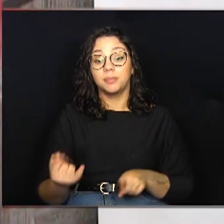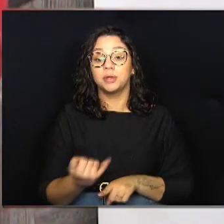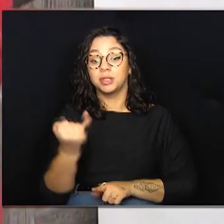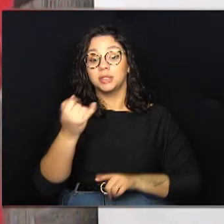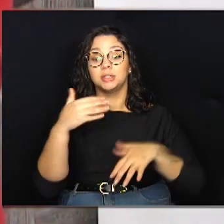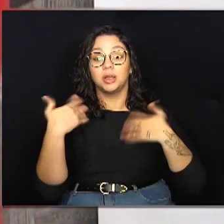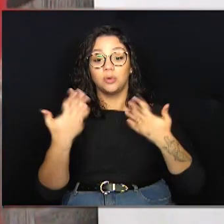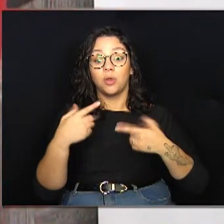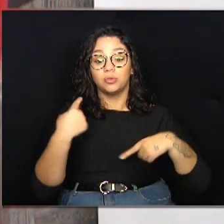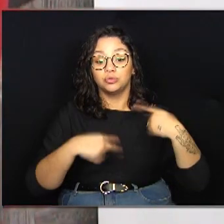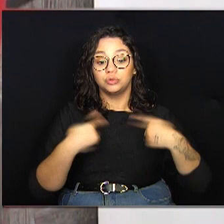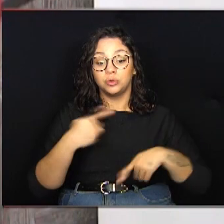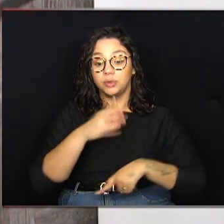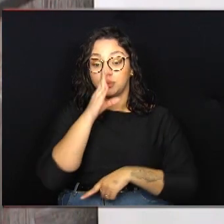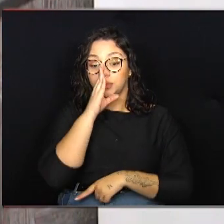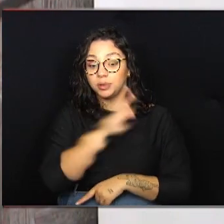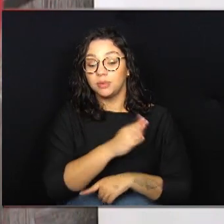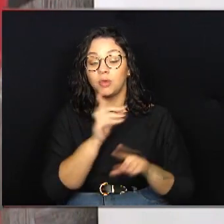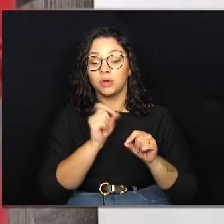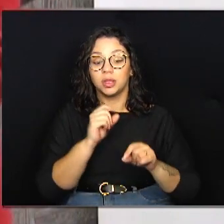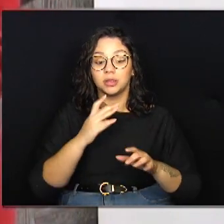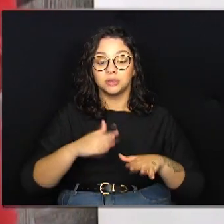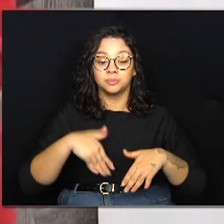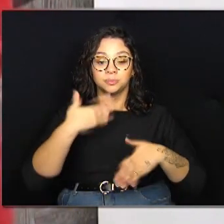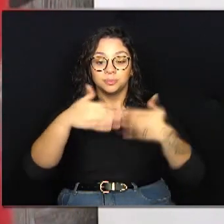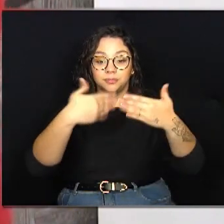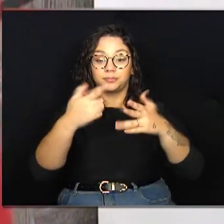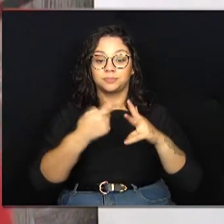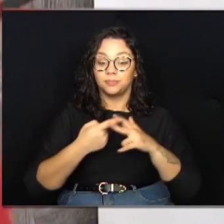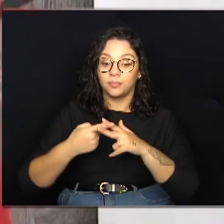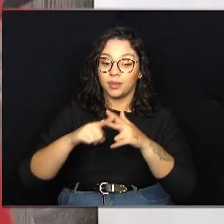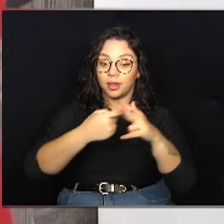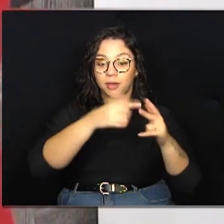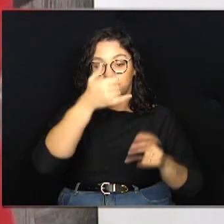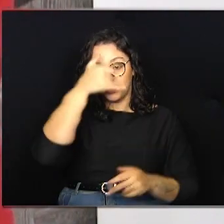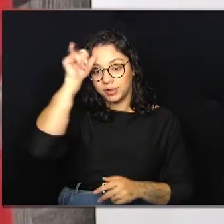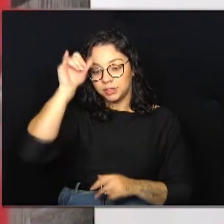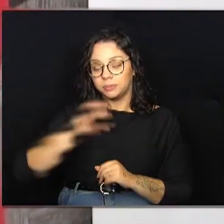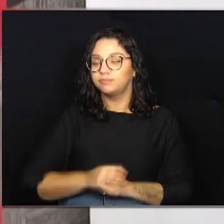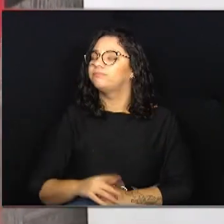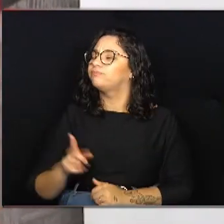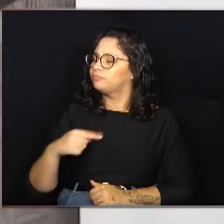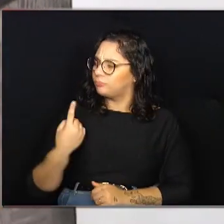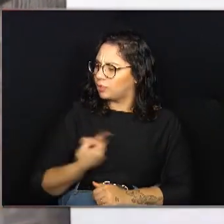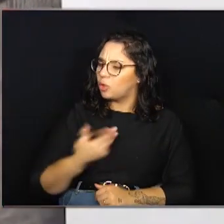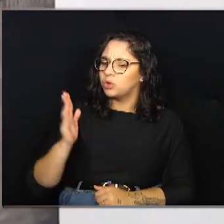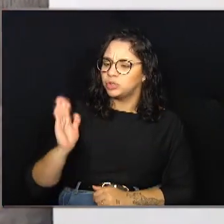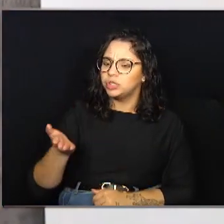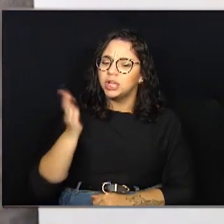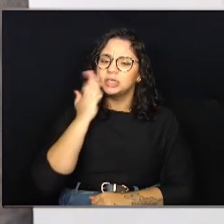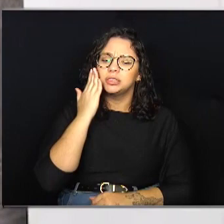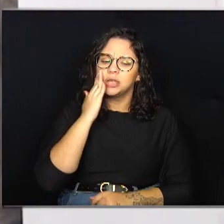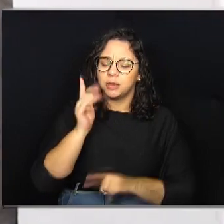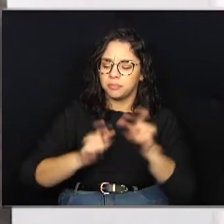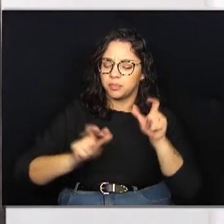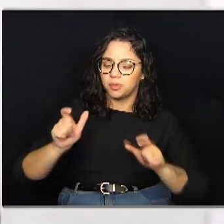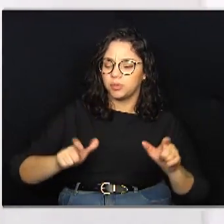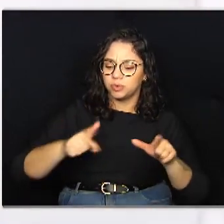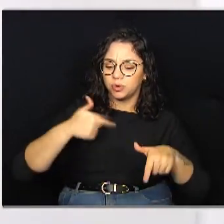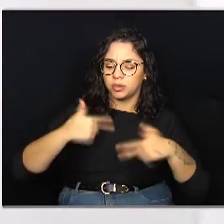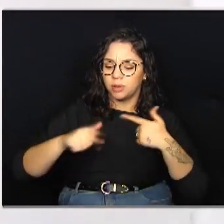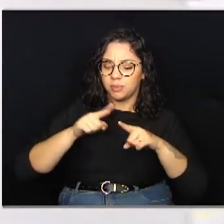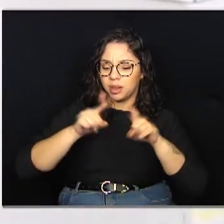e, principalmente, desenvolver ferramentas de prevenção. A gente sabe que os trabalhadores têm sofrido muito